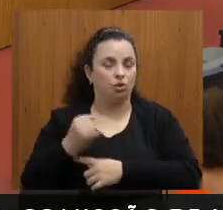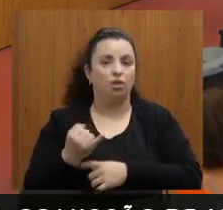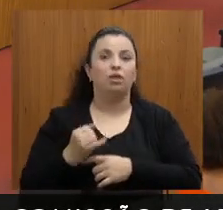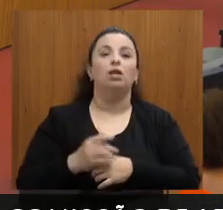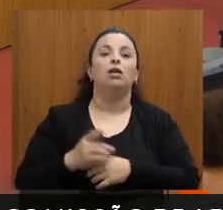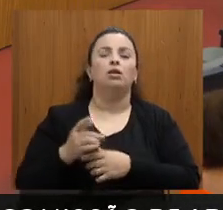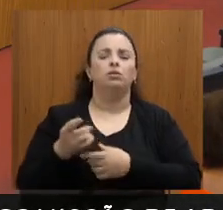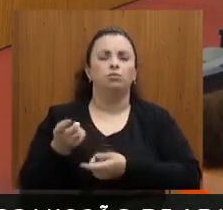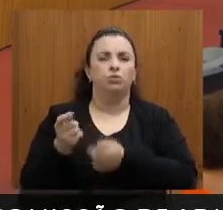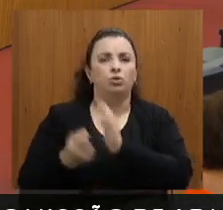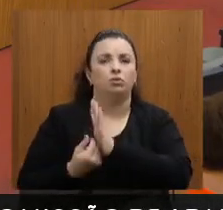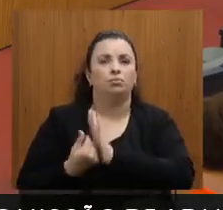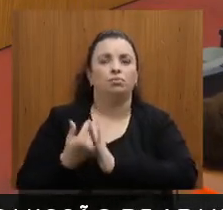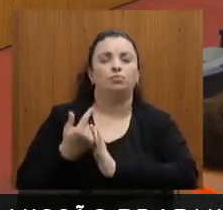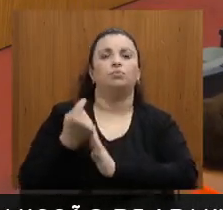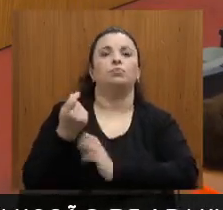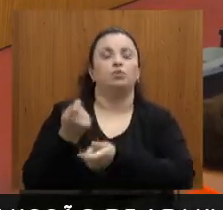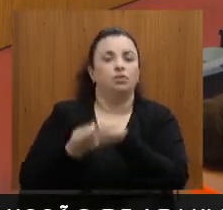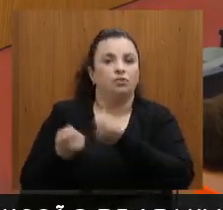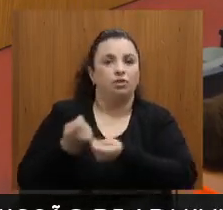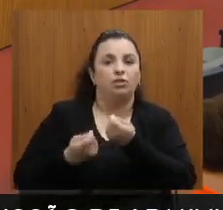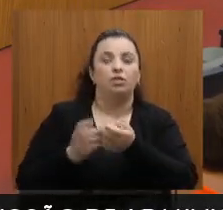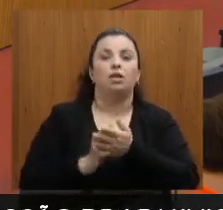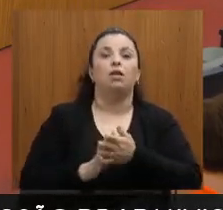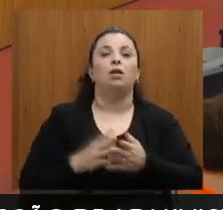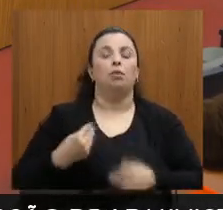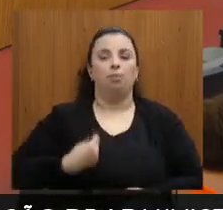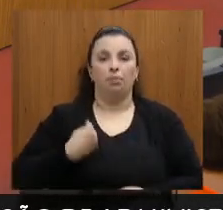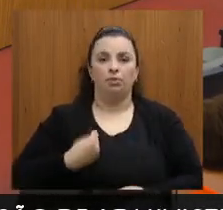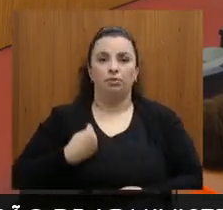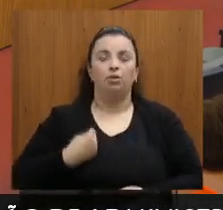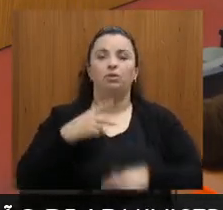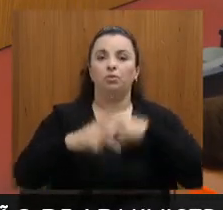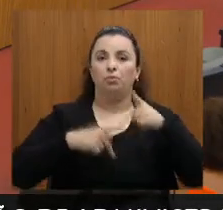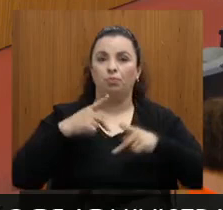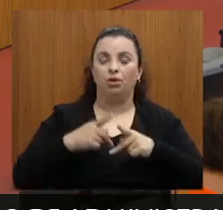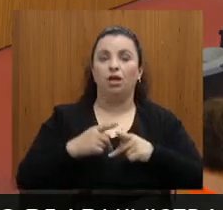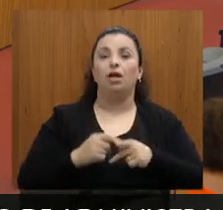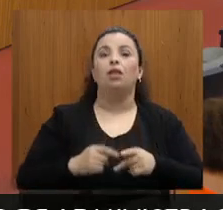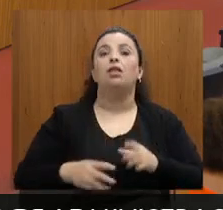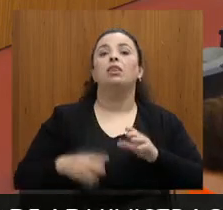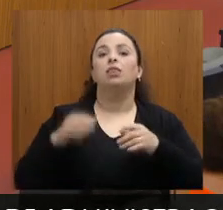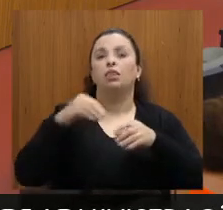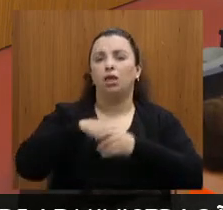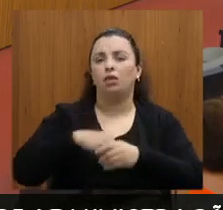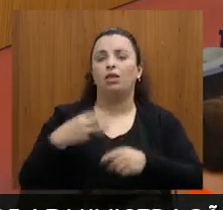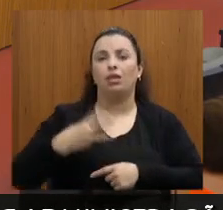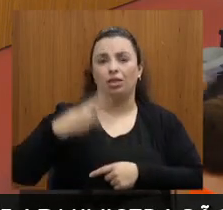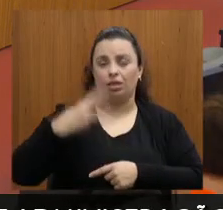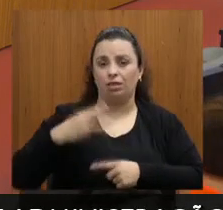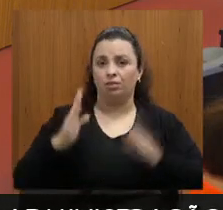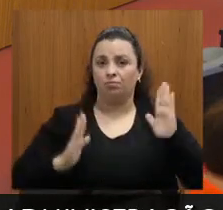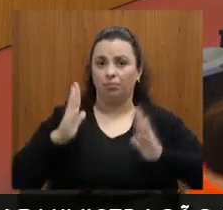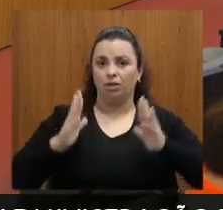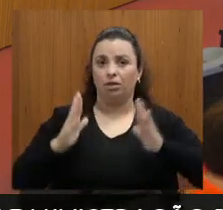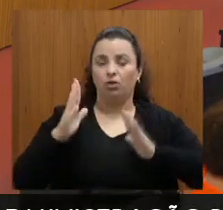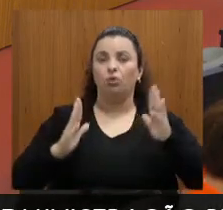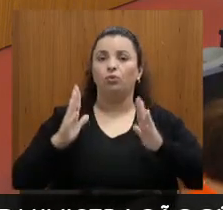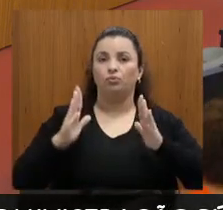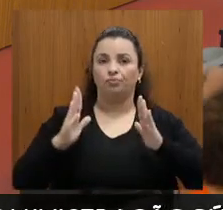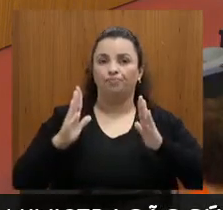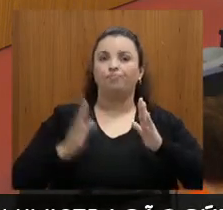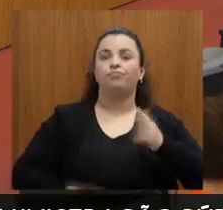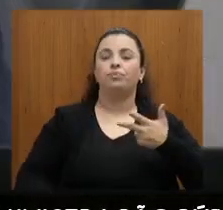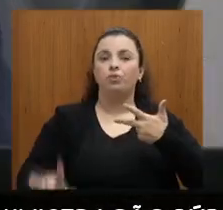e orçamentária e de participação popular da terceira sessão legislativa ordinária da décima